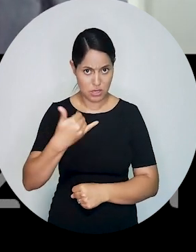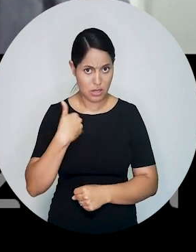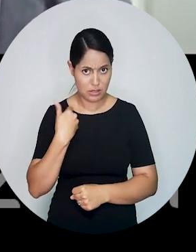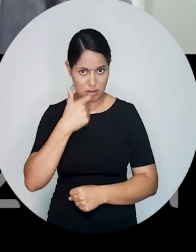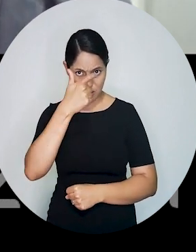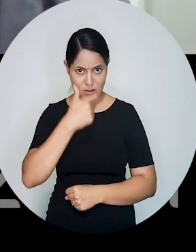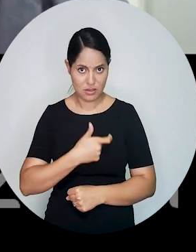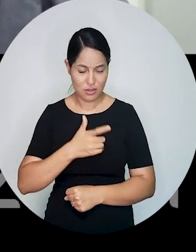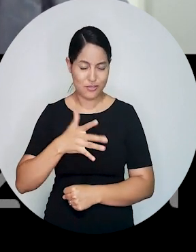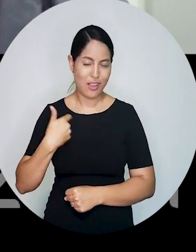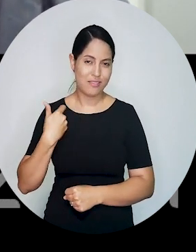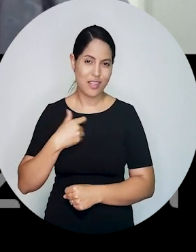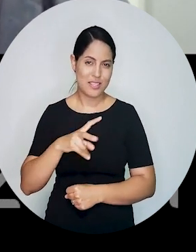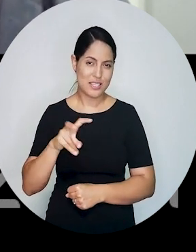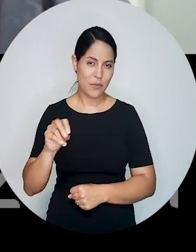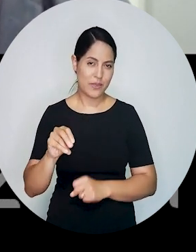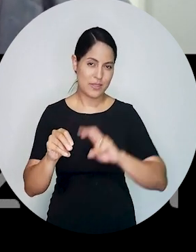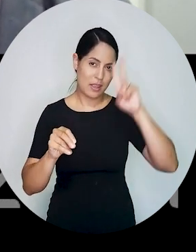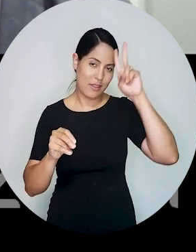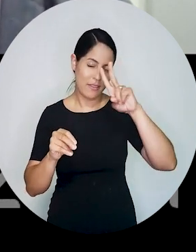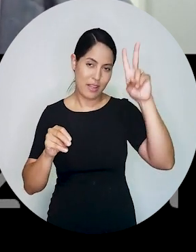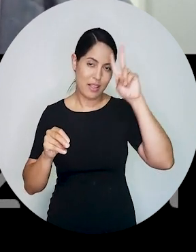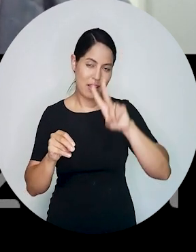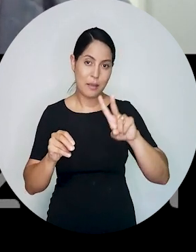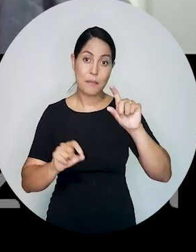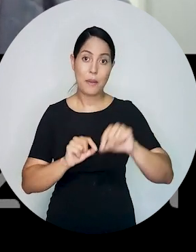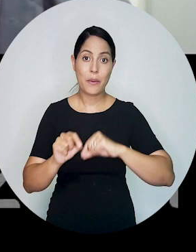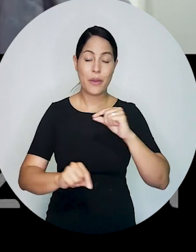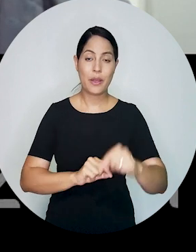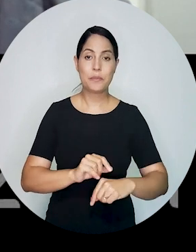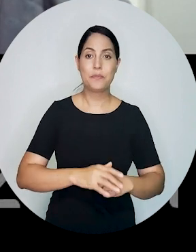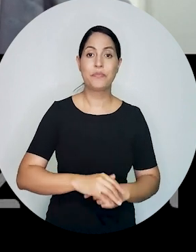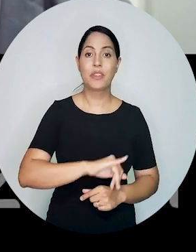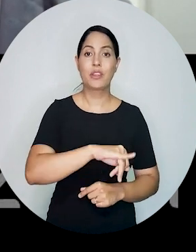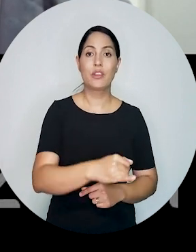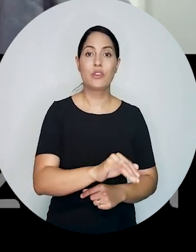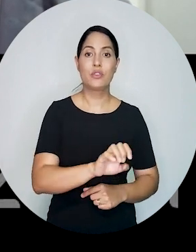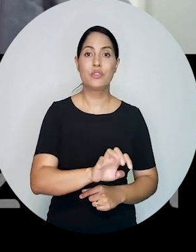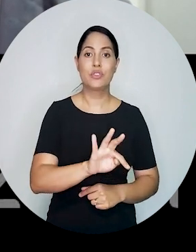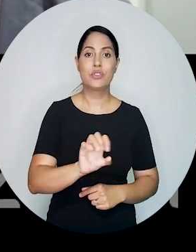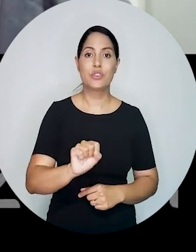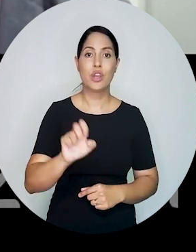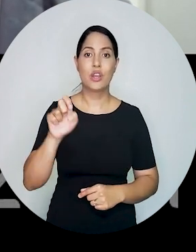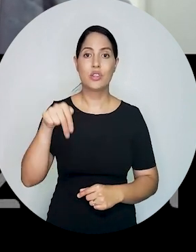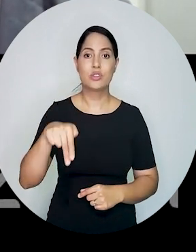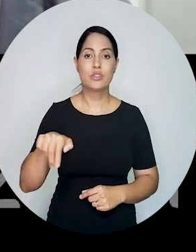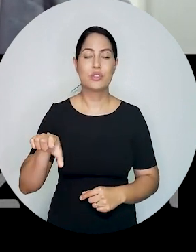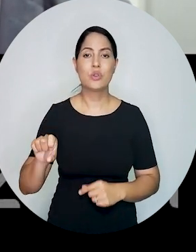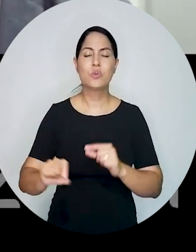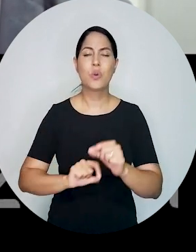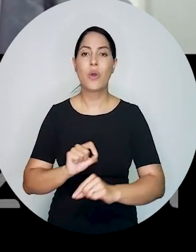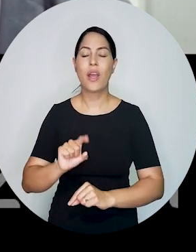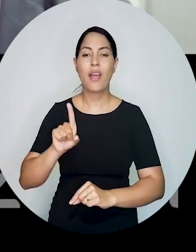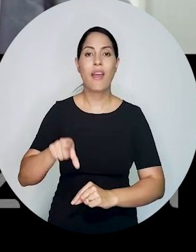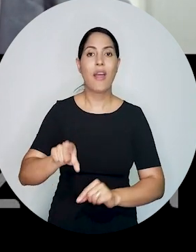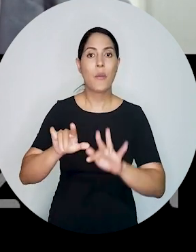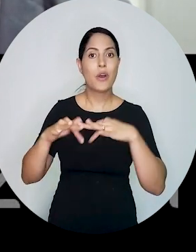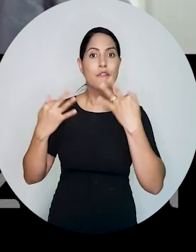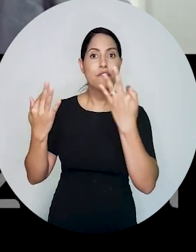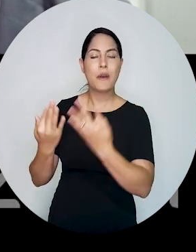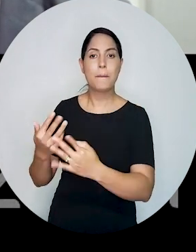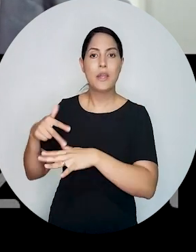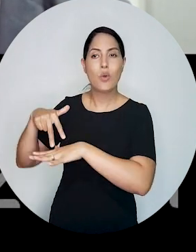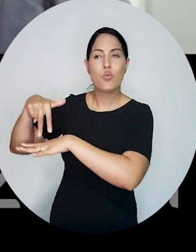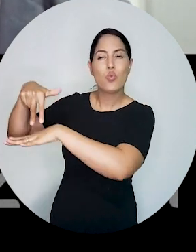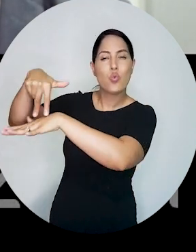caros. Se você é da minha idade aí, eu que já estou 50, você vai lembrar daquele desenho dos Jetsons. E a gente tinha uma